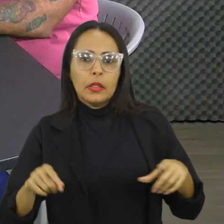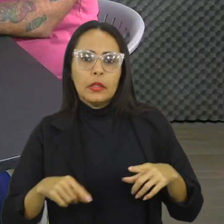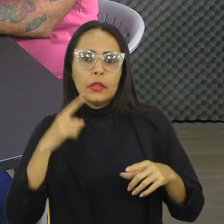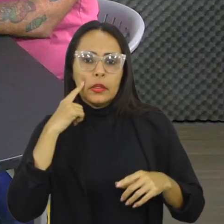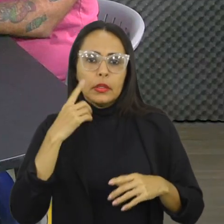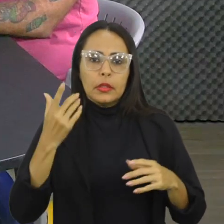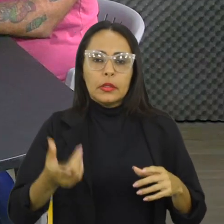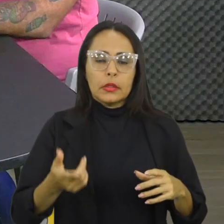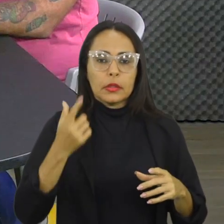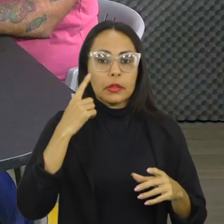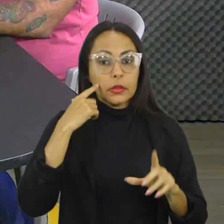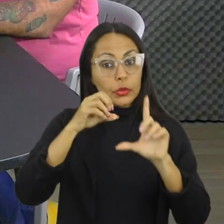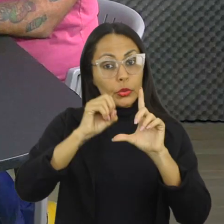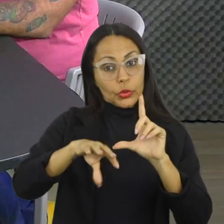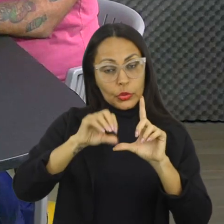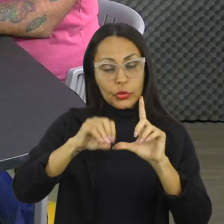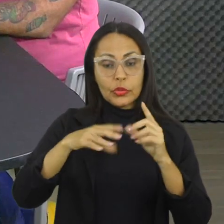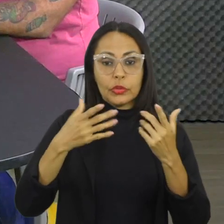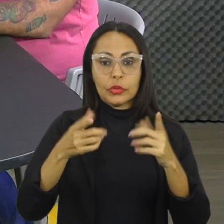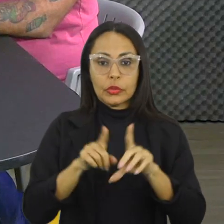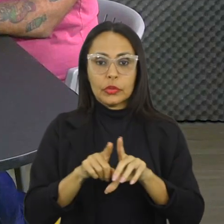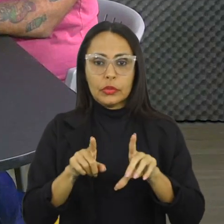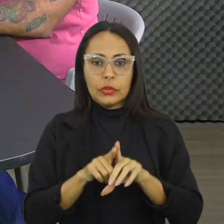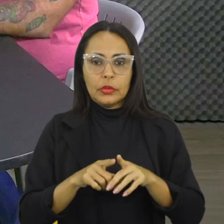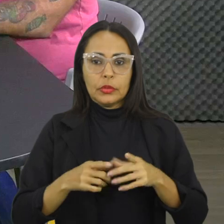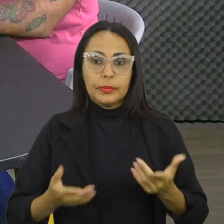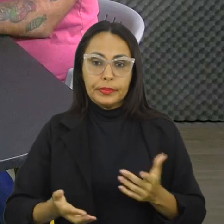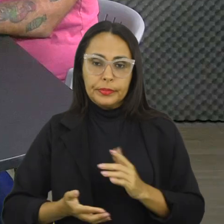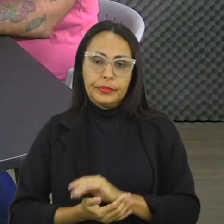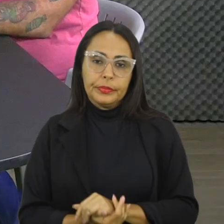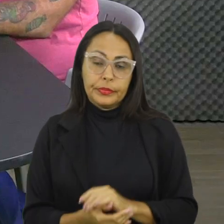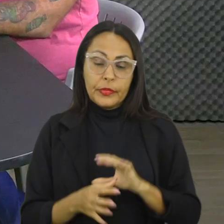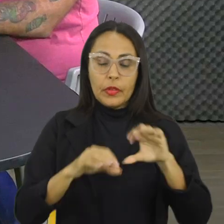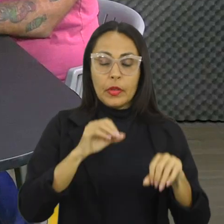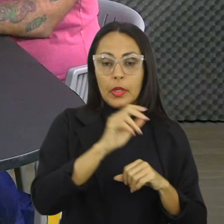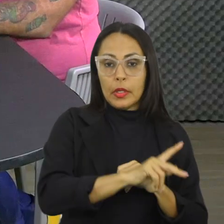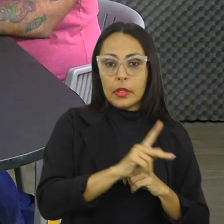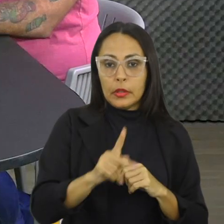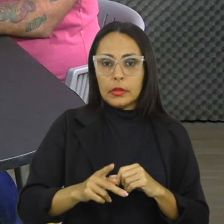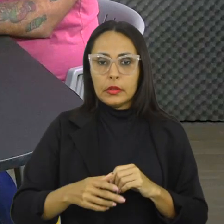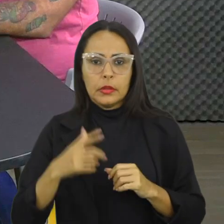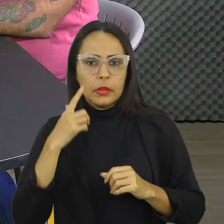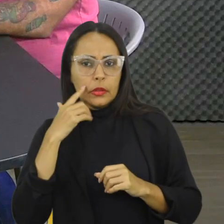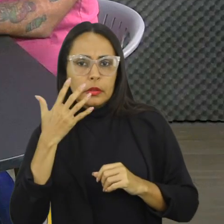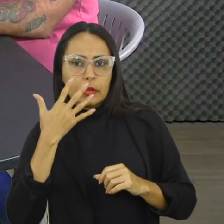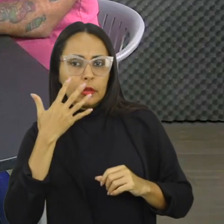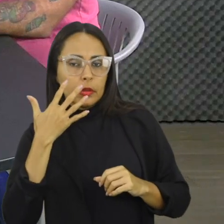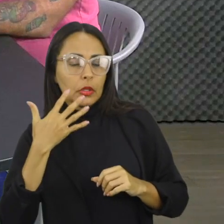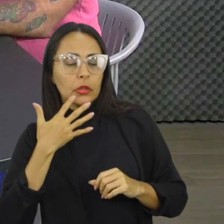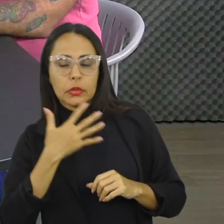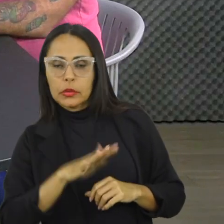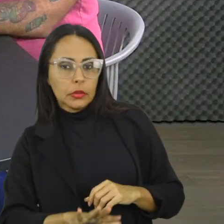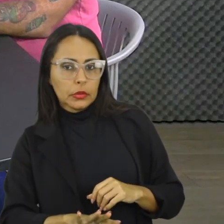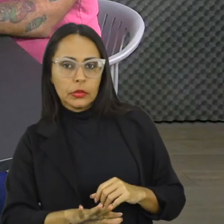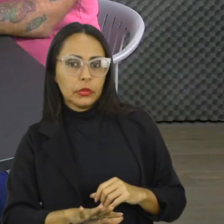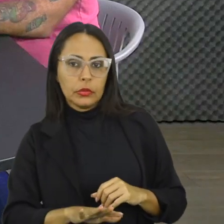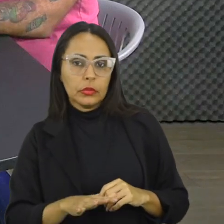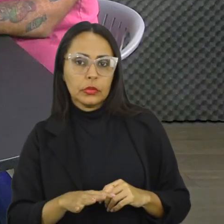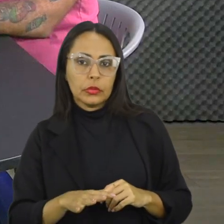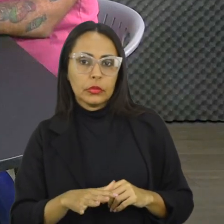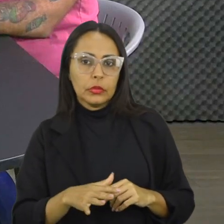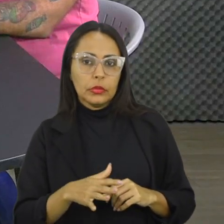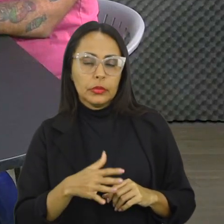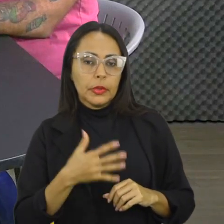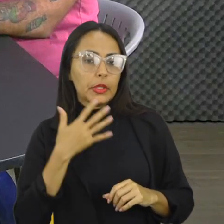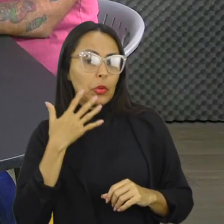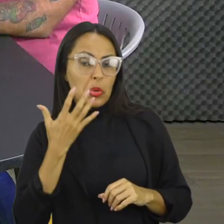entrei na licenciatura sabendo que a licenciatura era para formar professores, mas eu não queria ser professora, eu não tinha essa intenção.